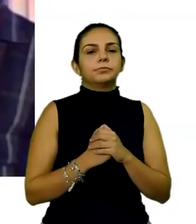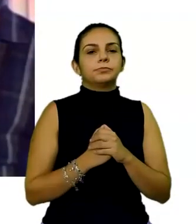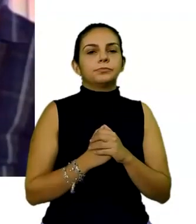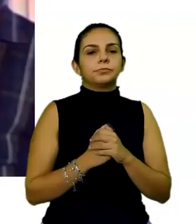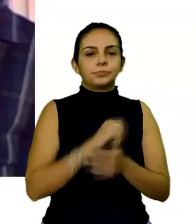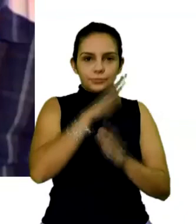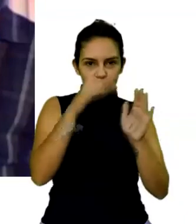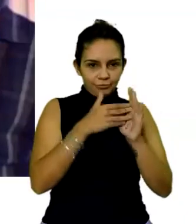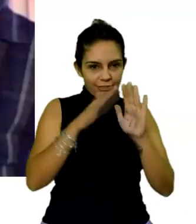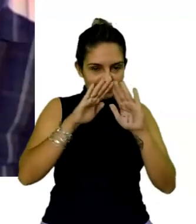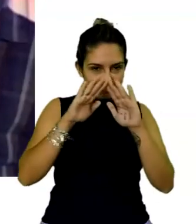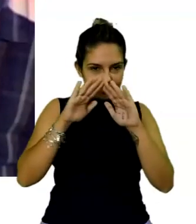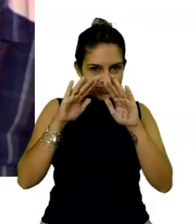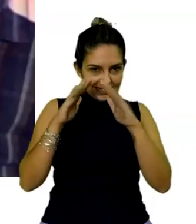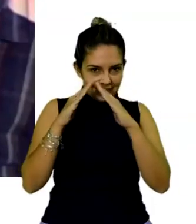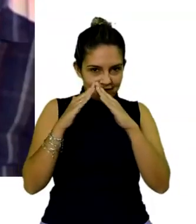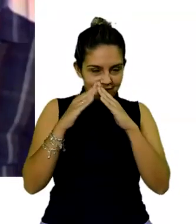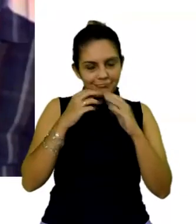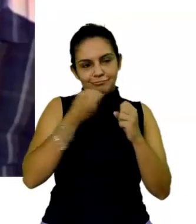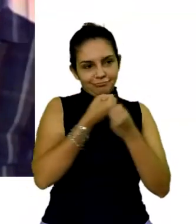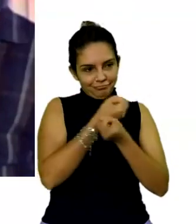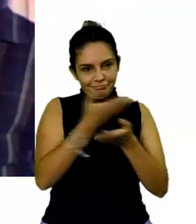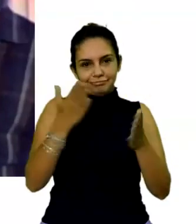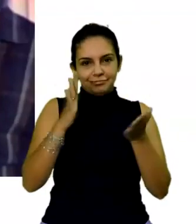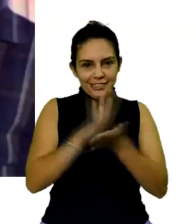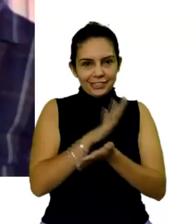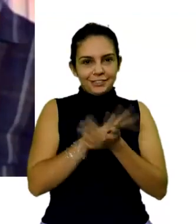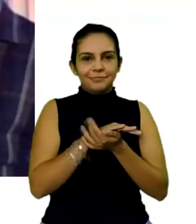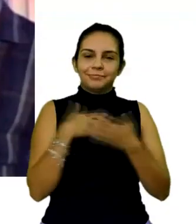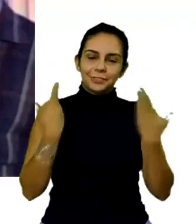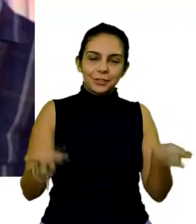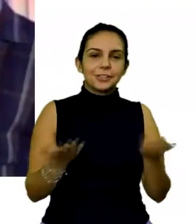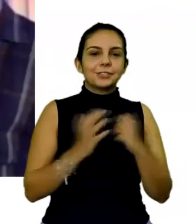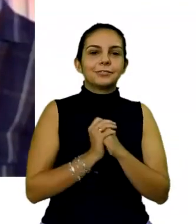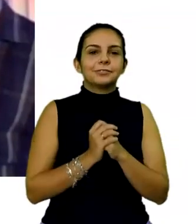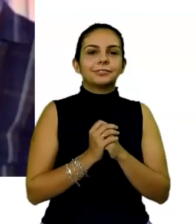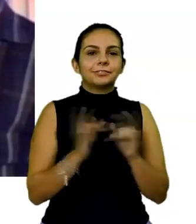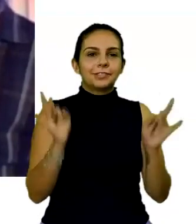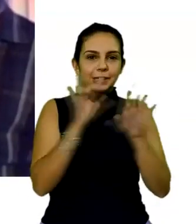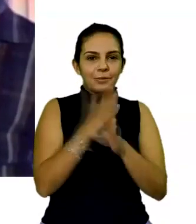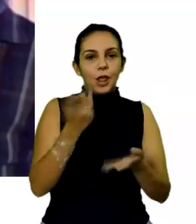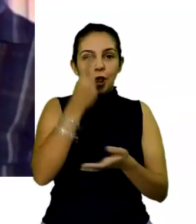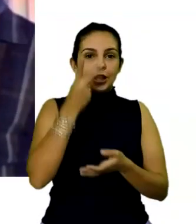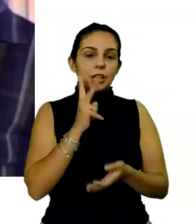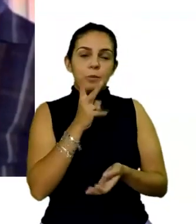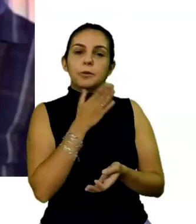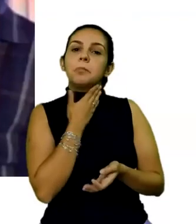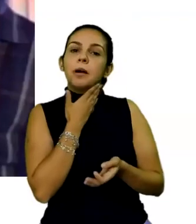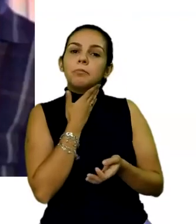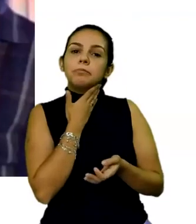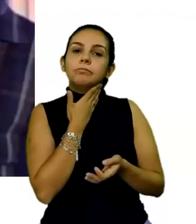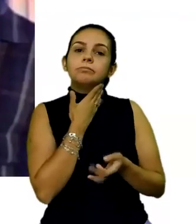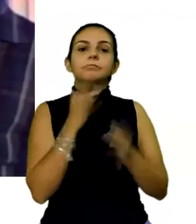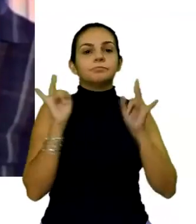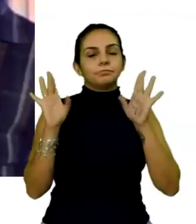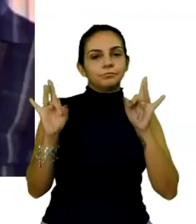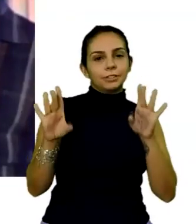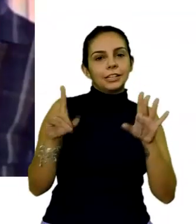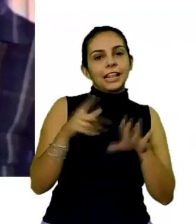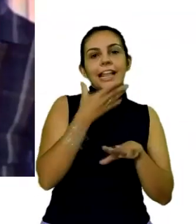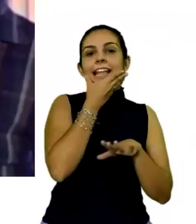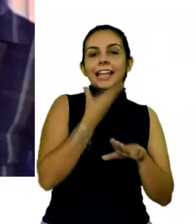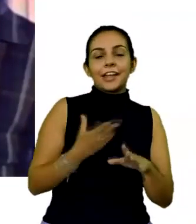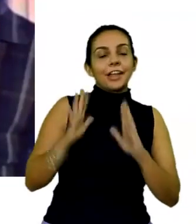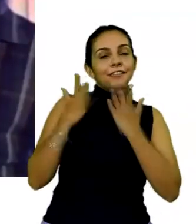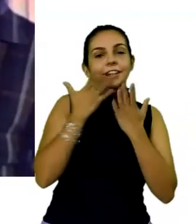que esteja em todas as casas possíveis de Araxá. Então é isso. Terminamos por aqui o Sempre Papo, especial edição de